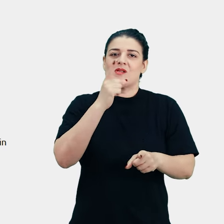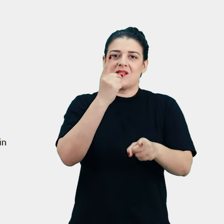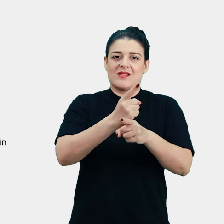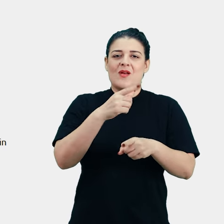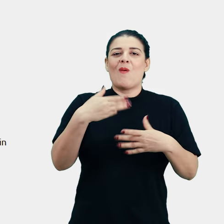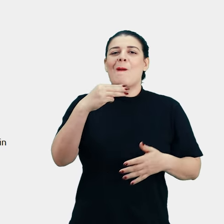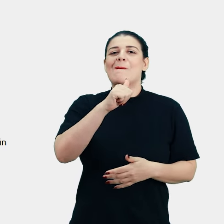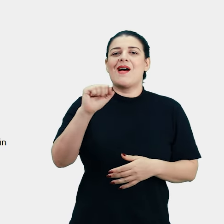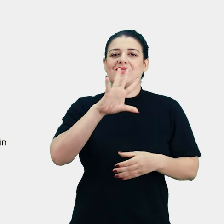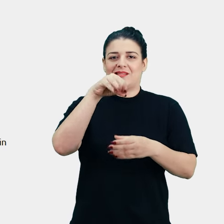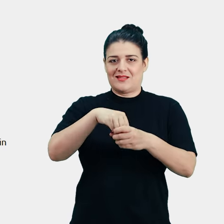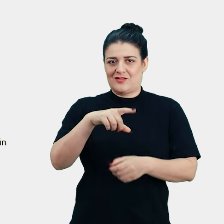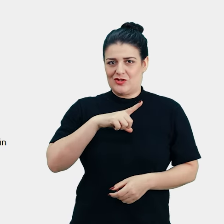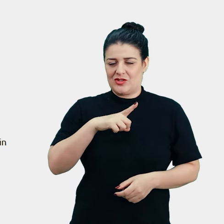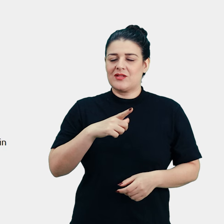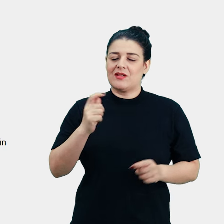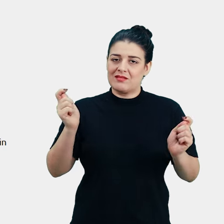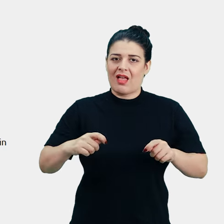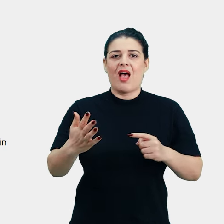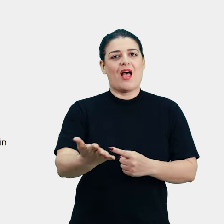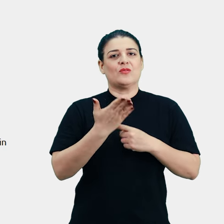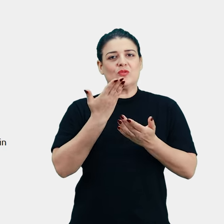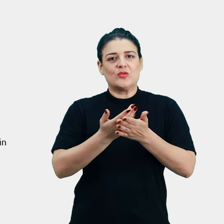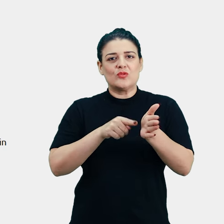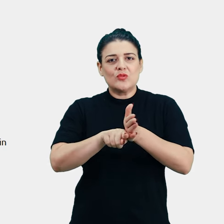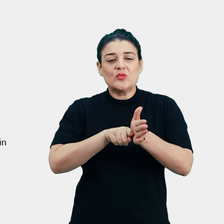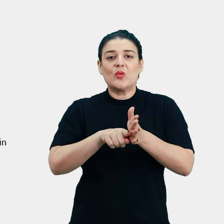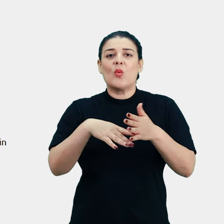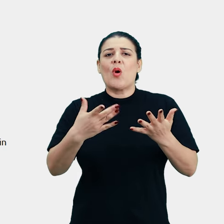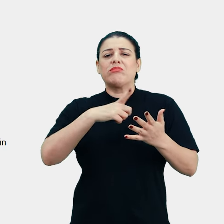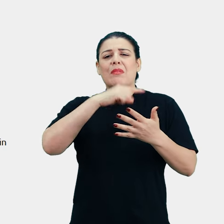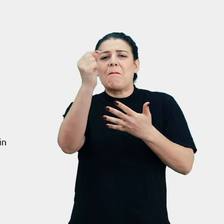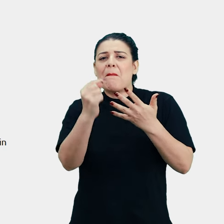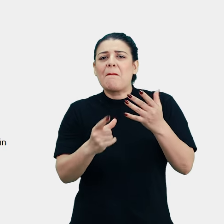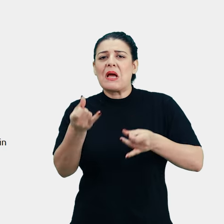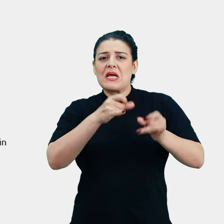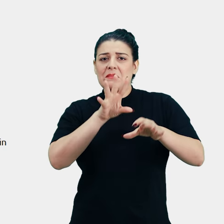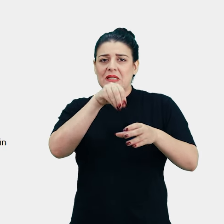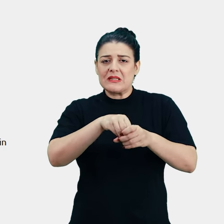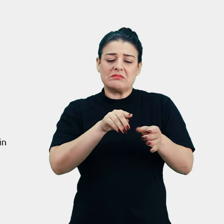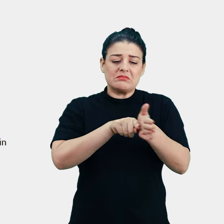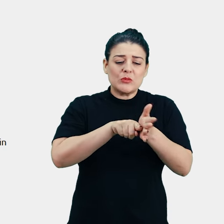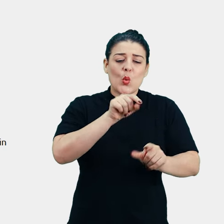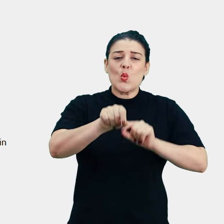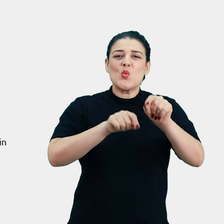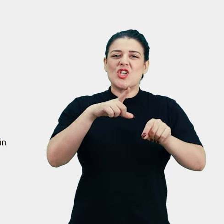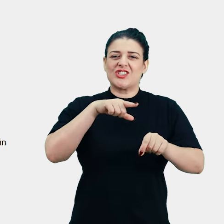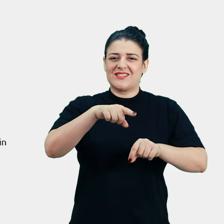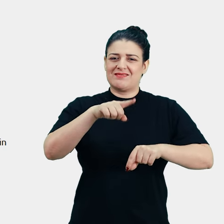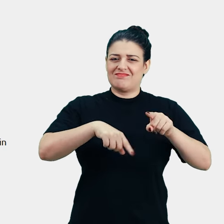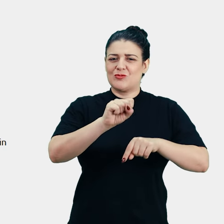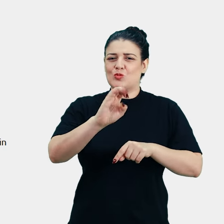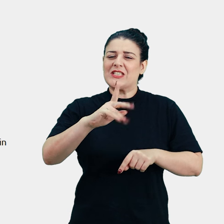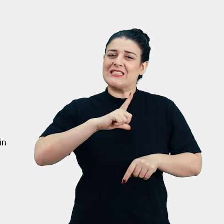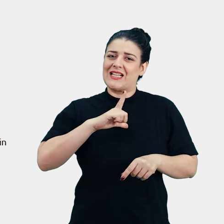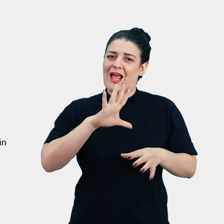massas específicas. E isso pode te auxiliar em estudos de composição química, ou você está tentando desvendar ali substâncias